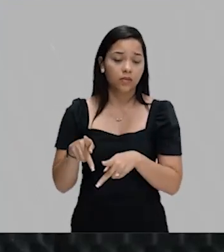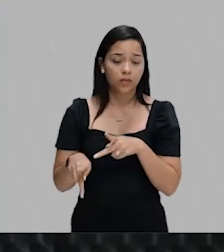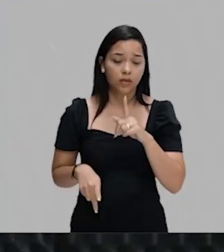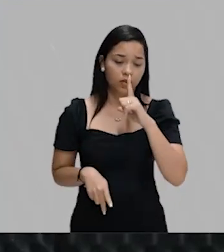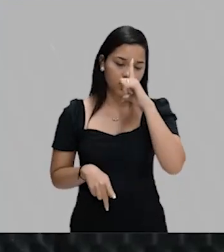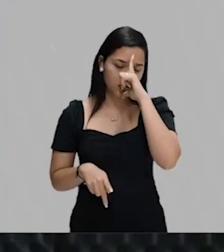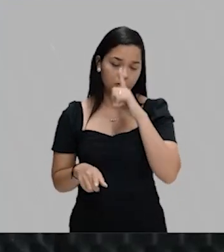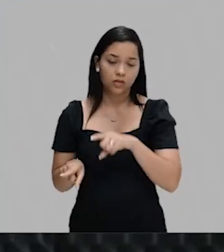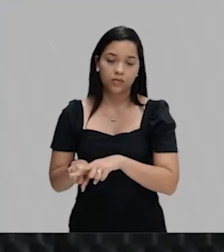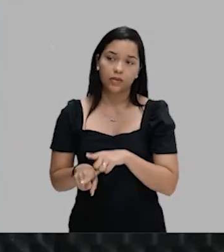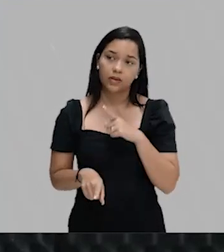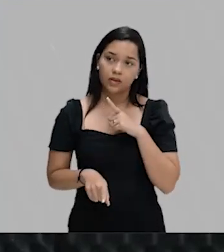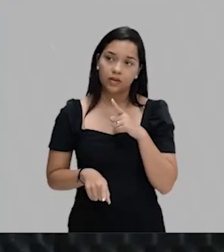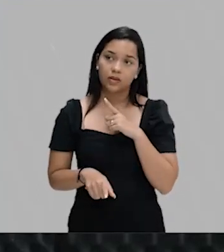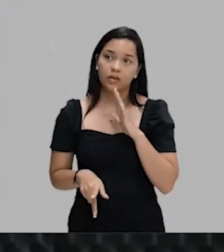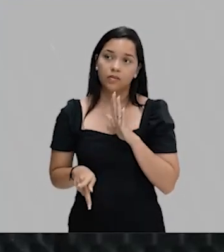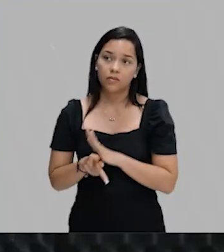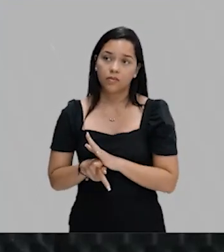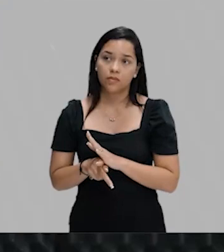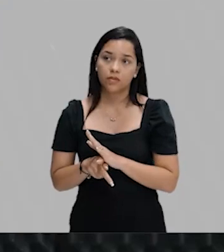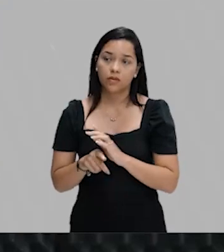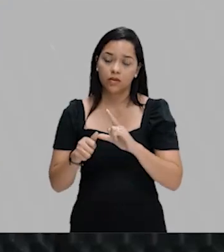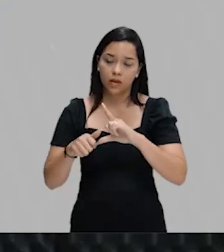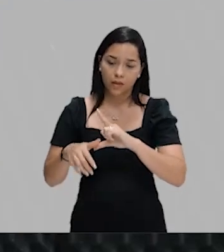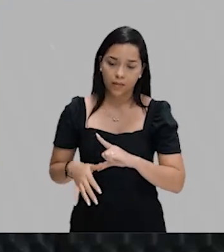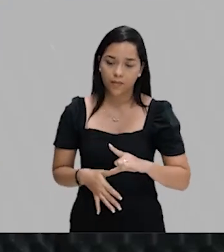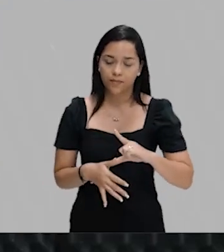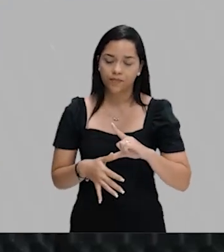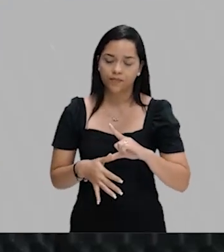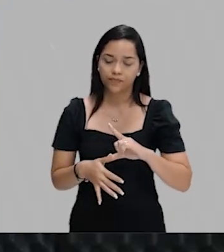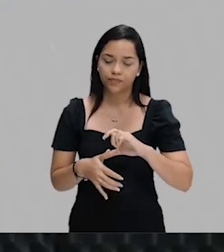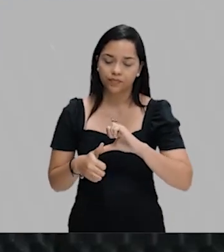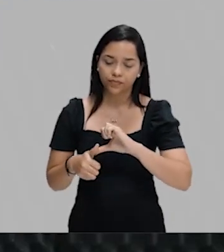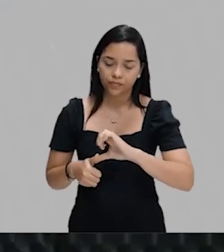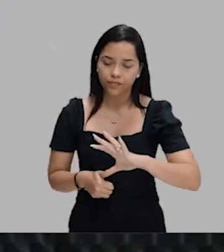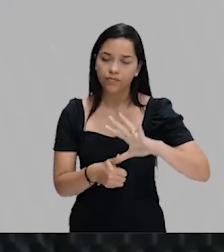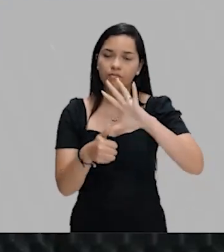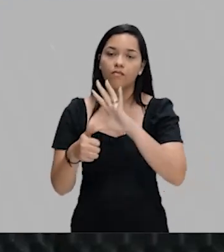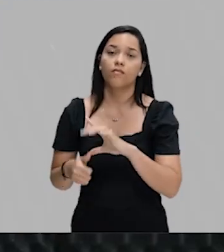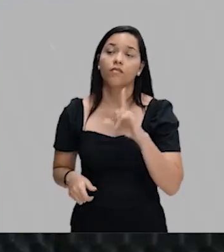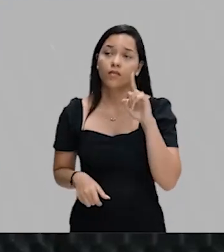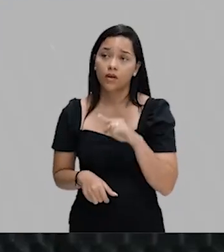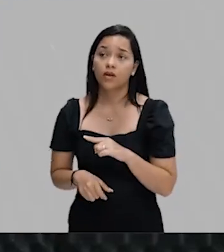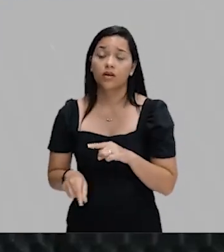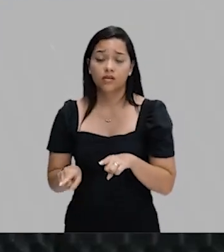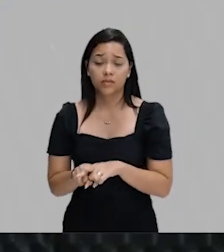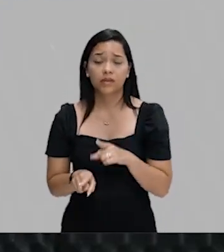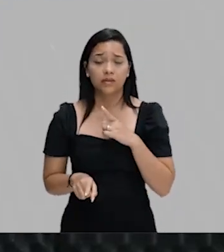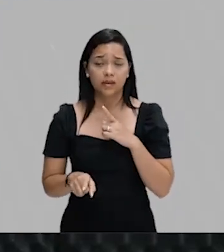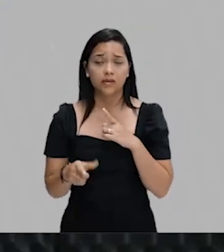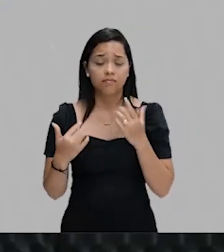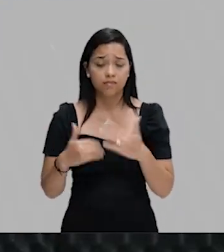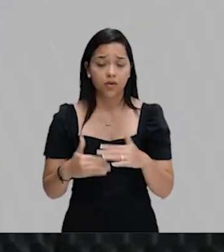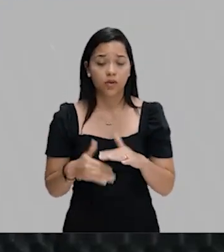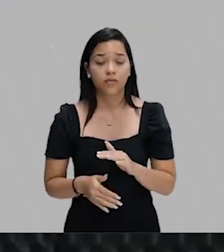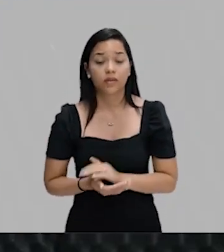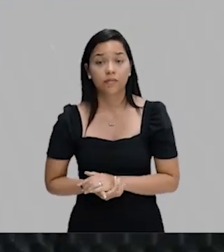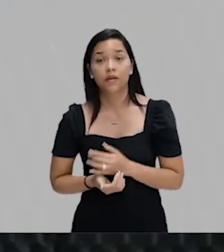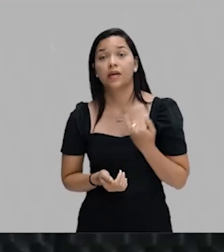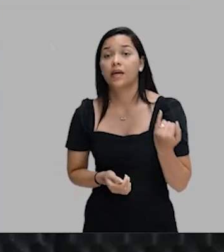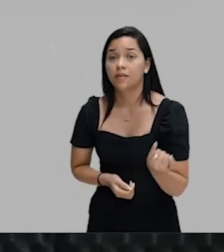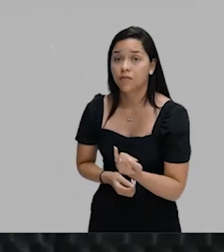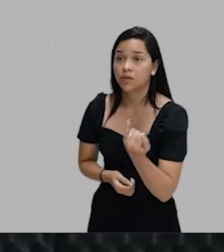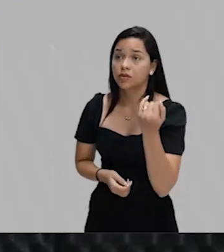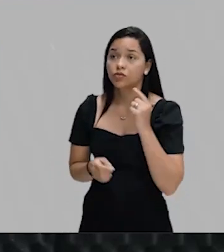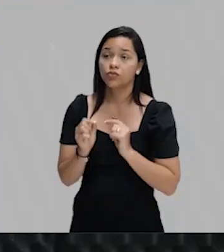latina, mas o México é um país da América do Norte, tá bom? Não esqueça disso, isso é muita pegadinha cá em prova. Outra questão importante,